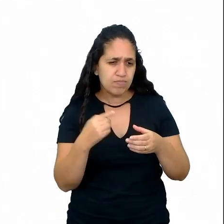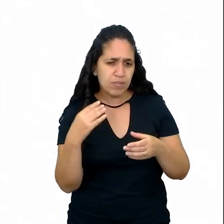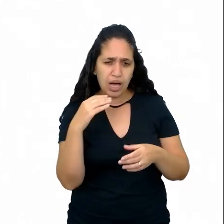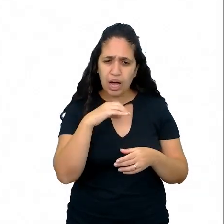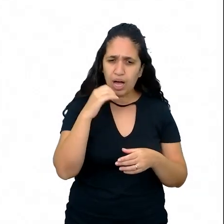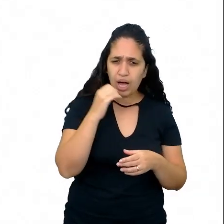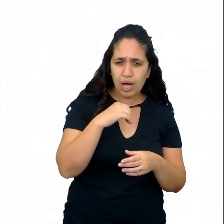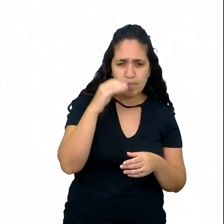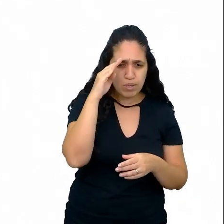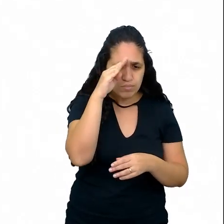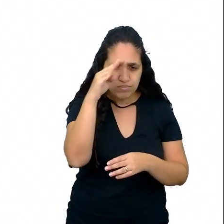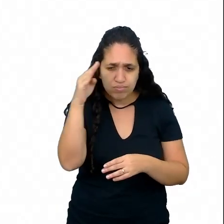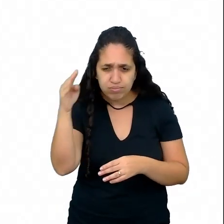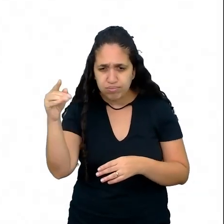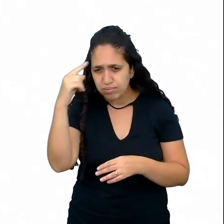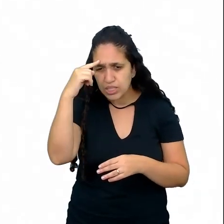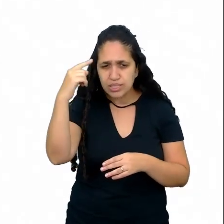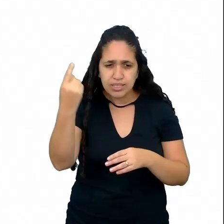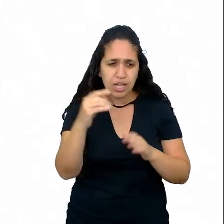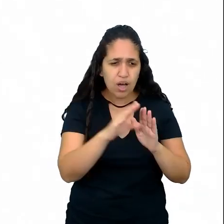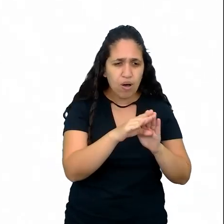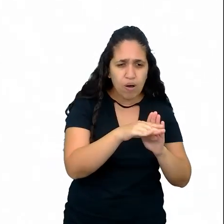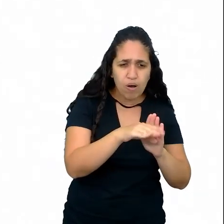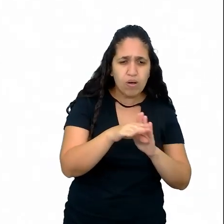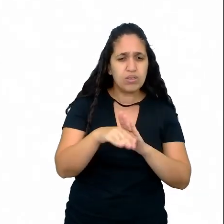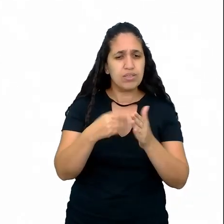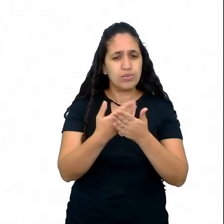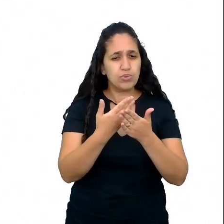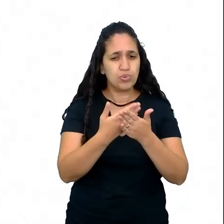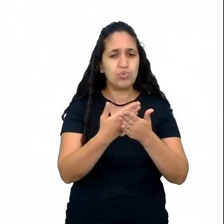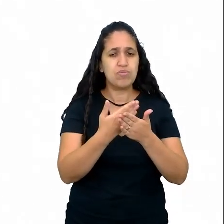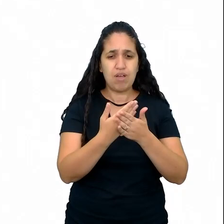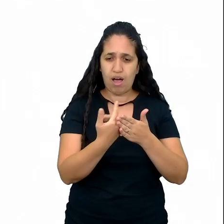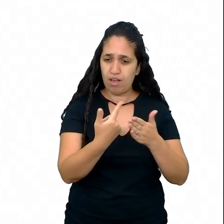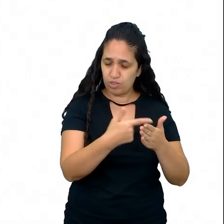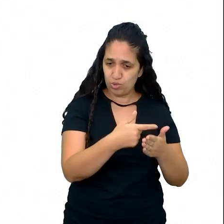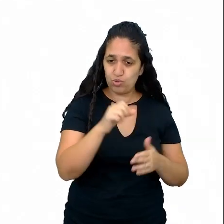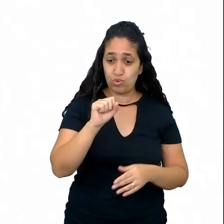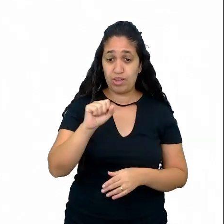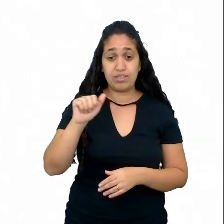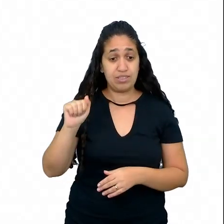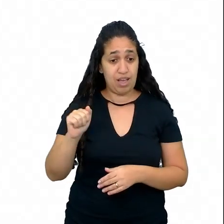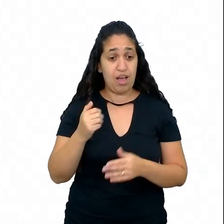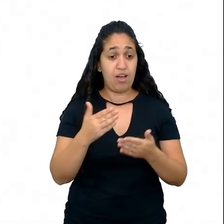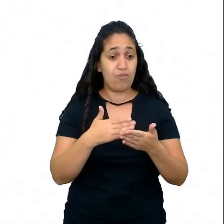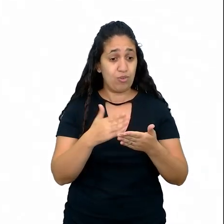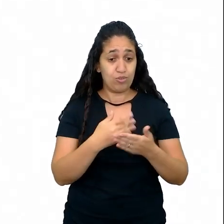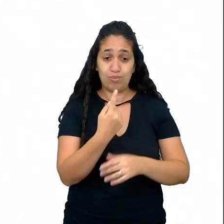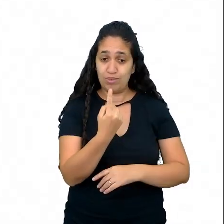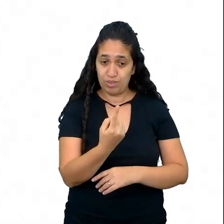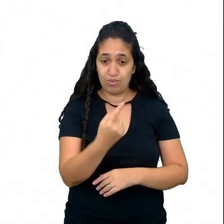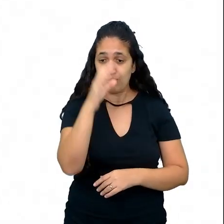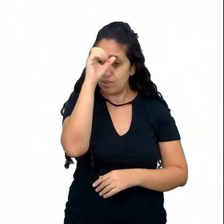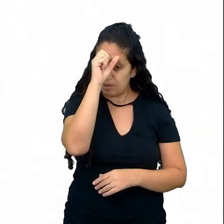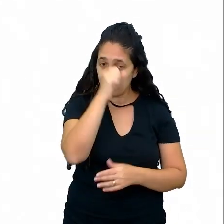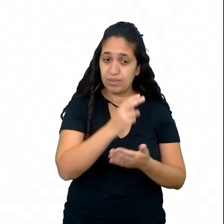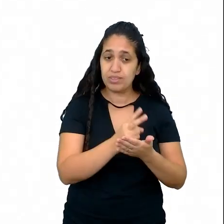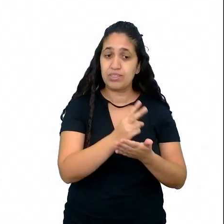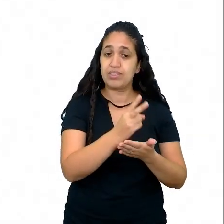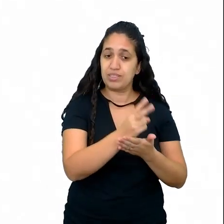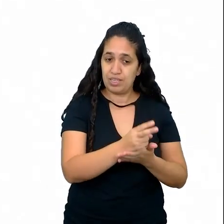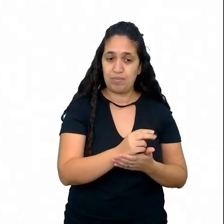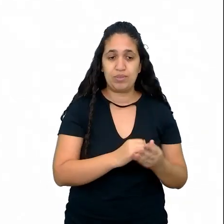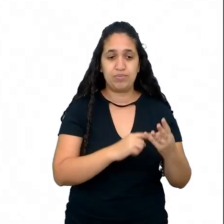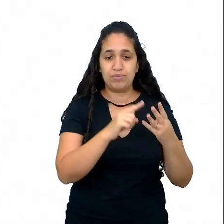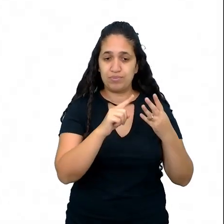etapas relativo à situação de aprendizagem 4 do volume 1 do material Aprender Sempre. Nós vamos apresentar as etapas iniciais